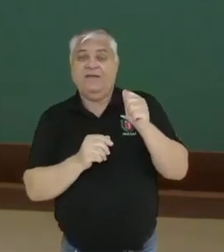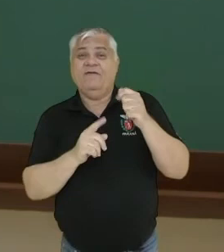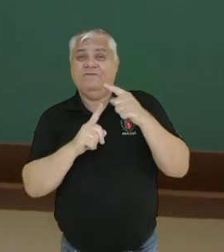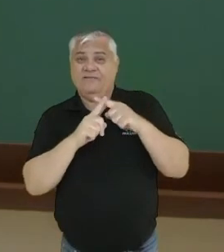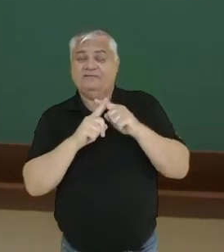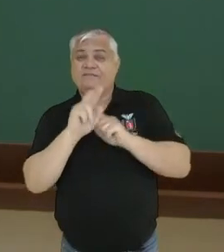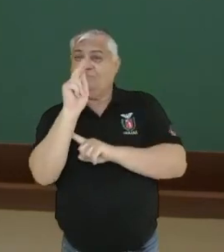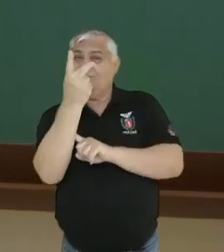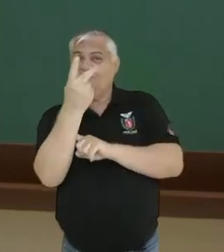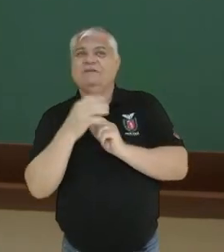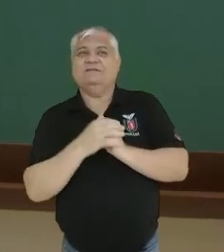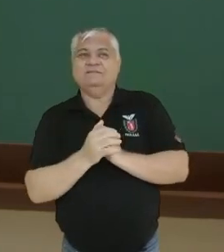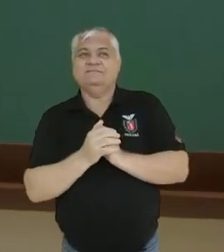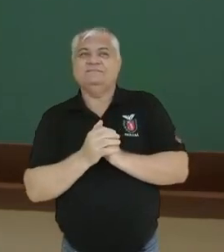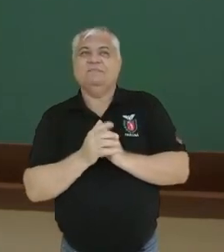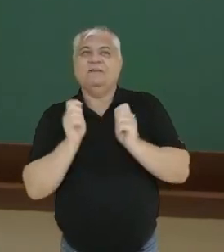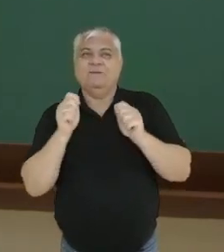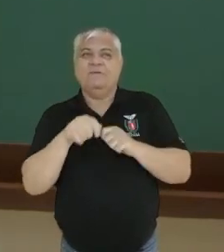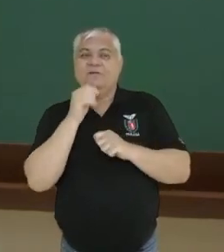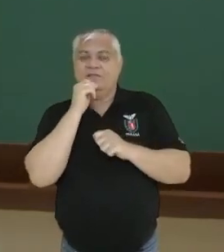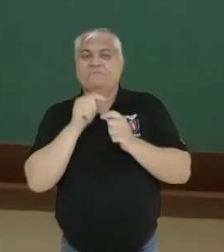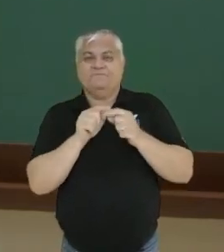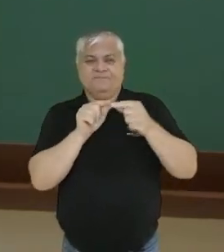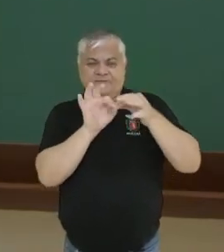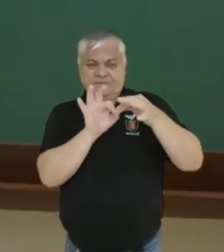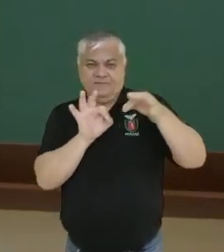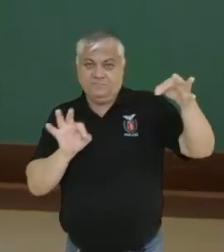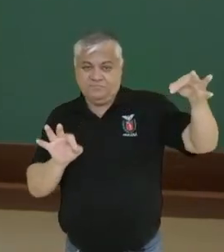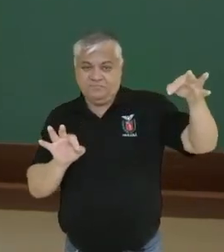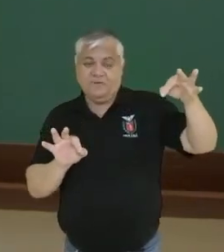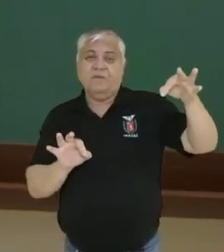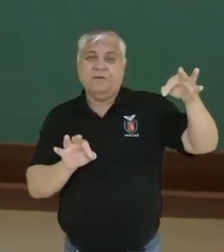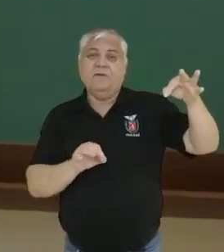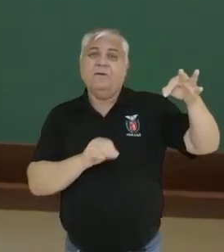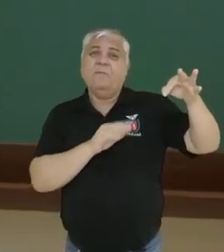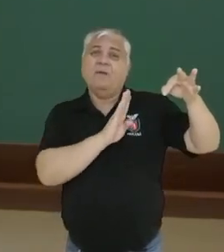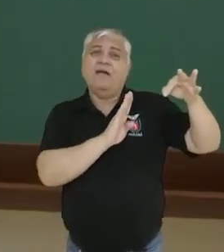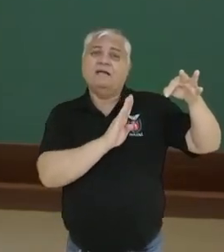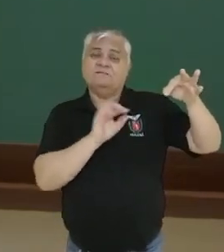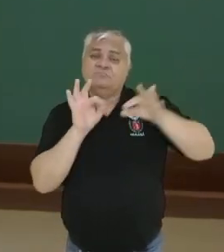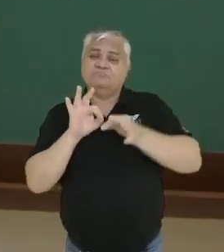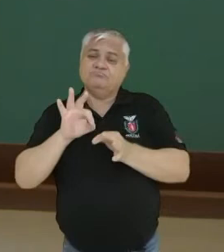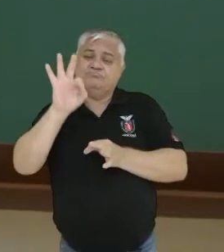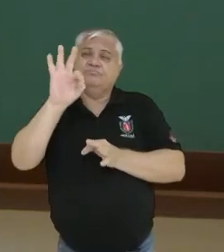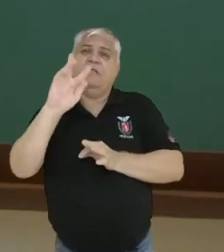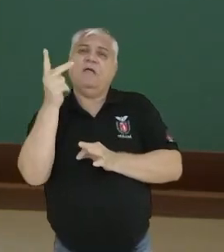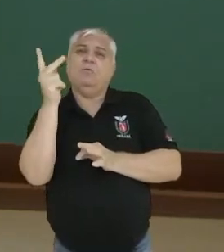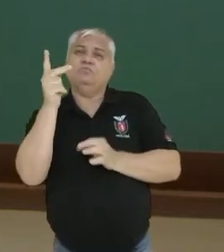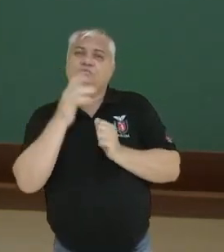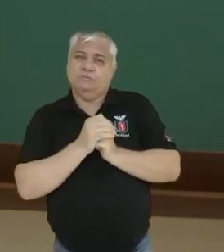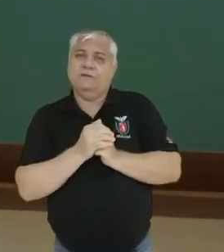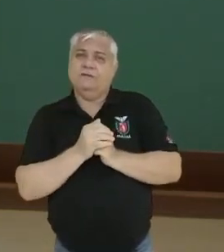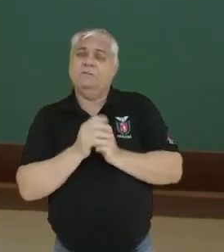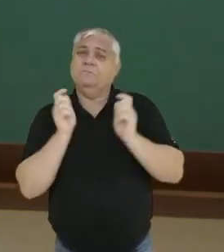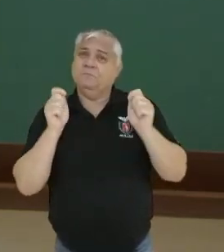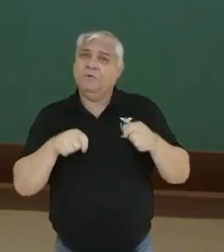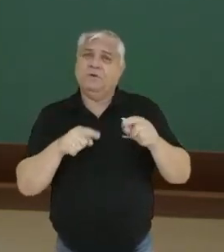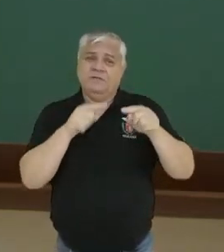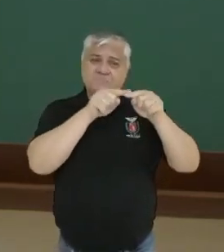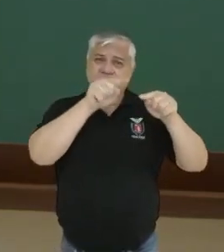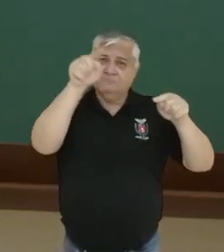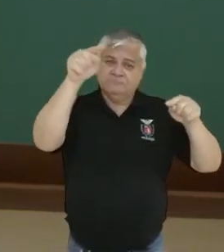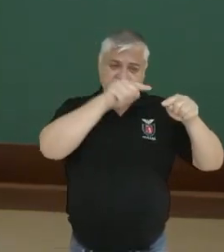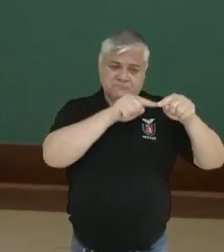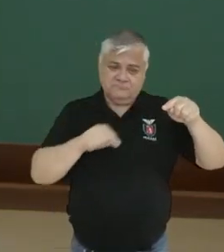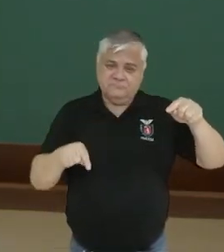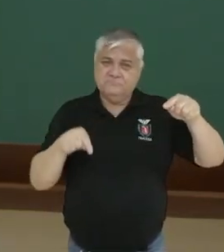tem um triângulo retângulo, você pode chamar de base um dos catetos e altura o outro cateto, porque entre eles tem um ângulo de 90 graus. Então é